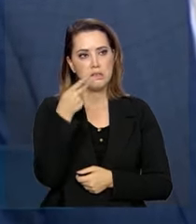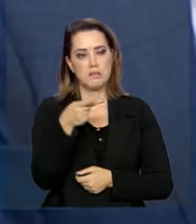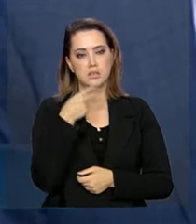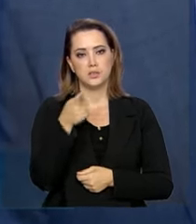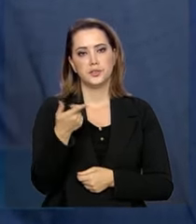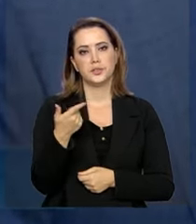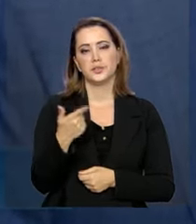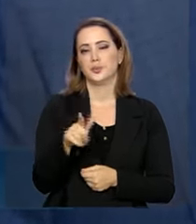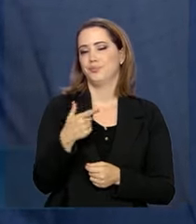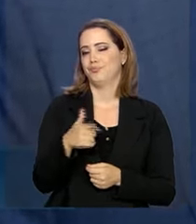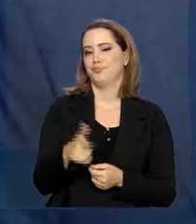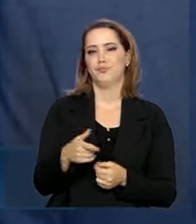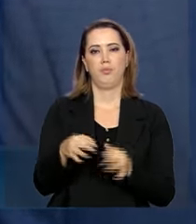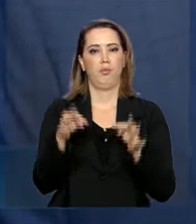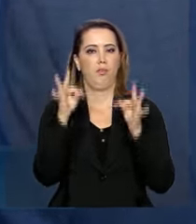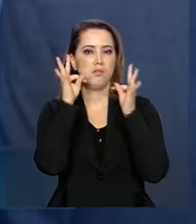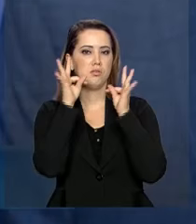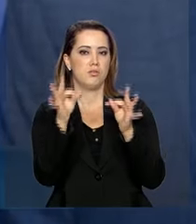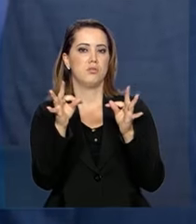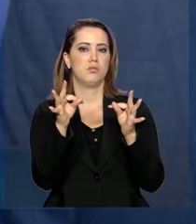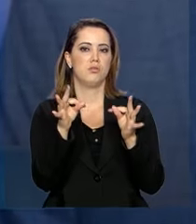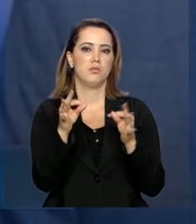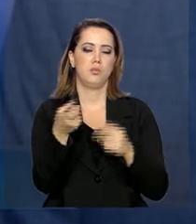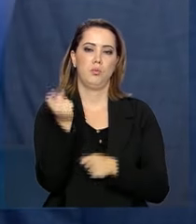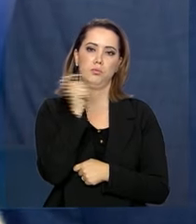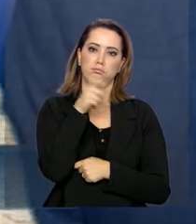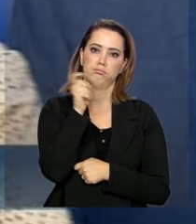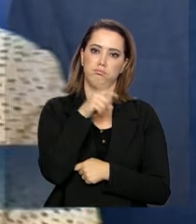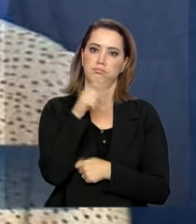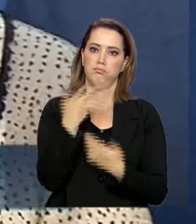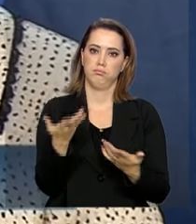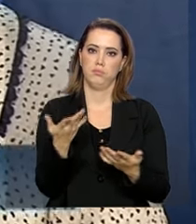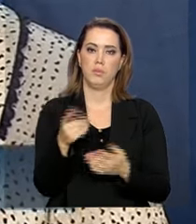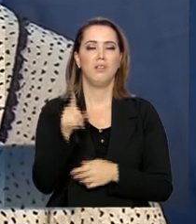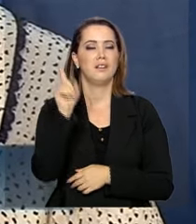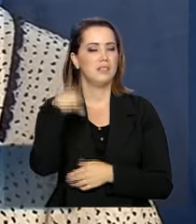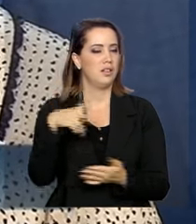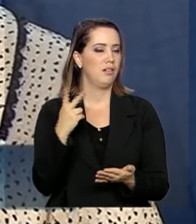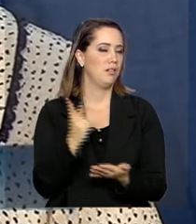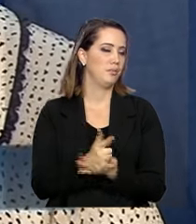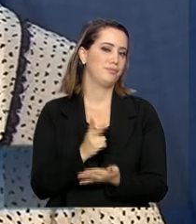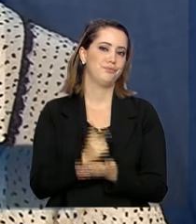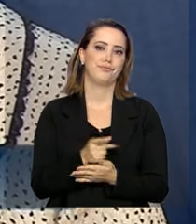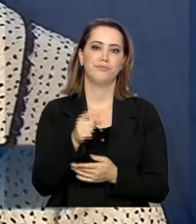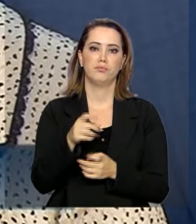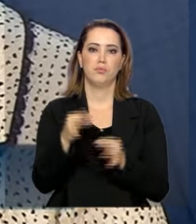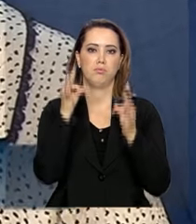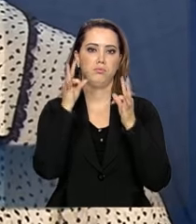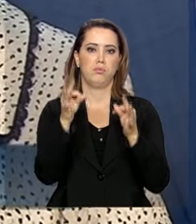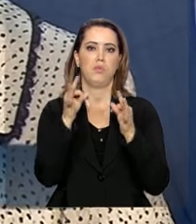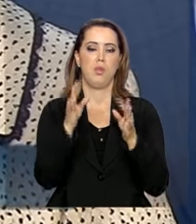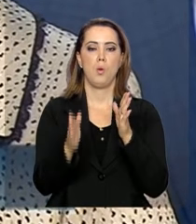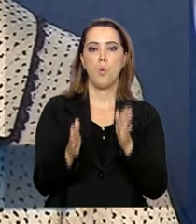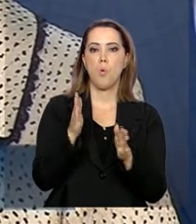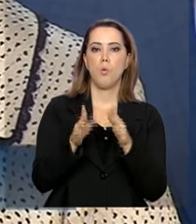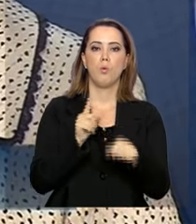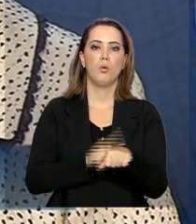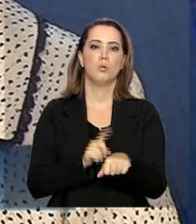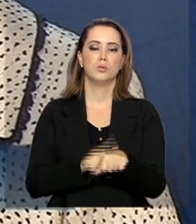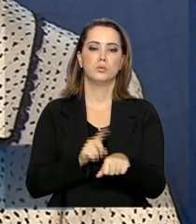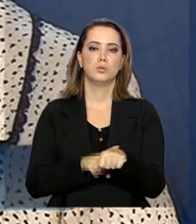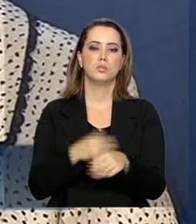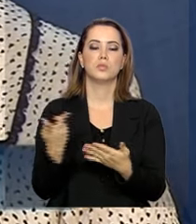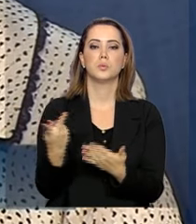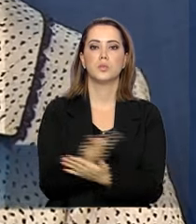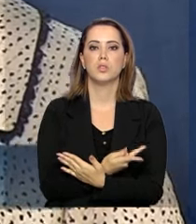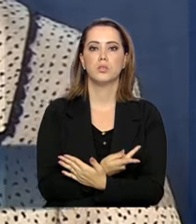precisa de testemunhos para ser desmentida. Ela se desmente pela própria temporalidade, pelos